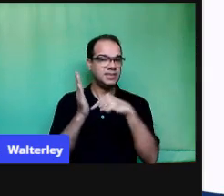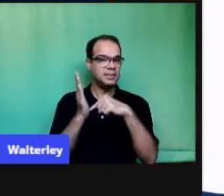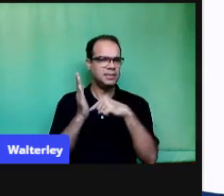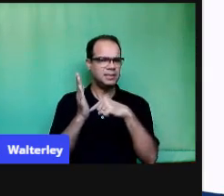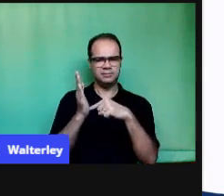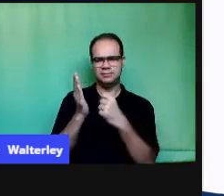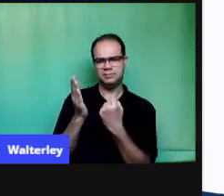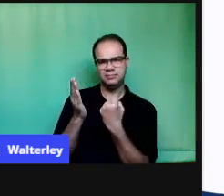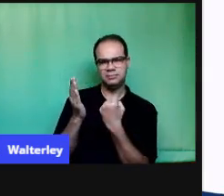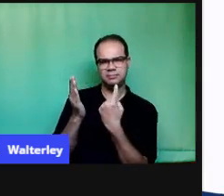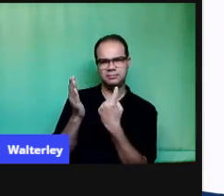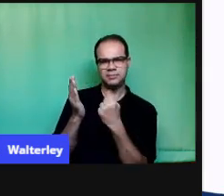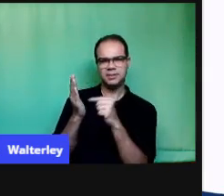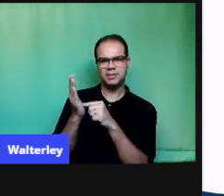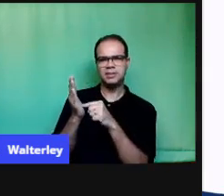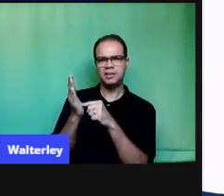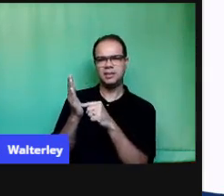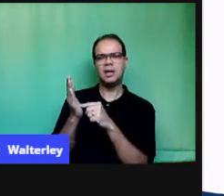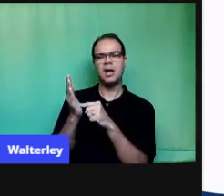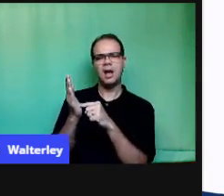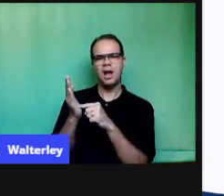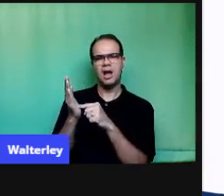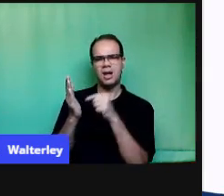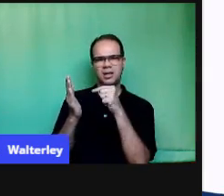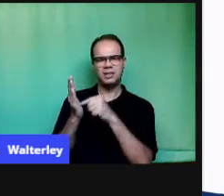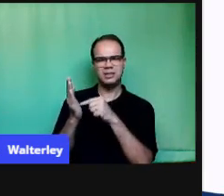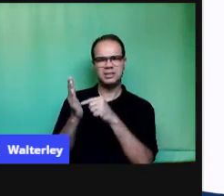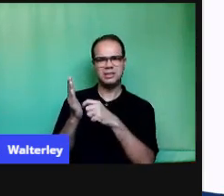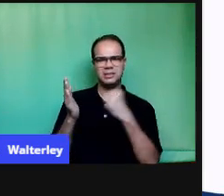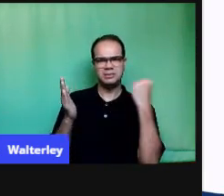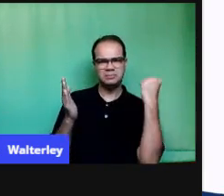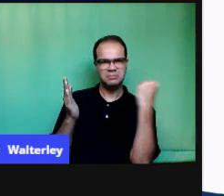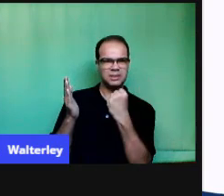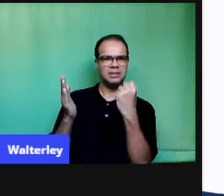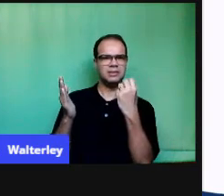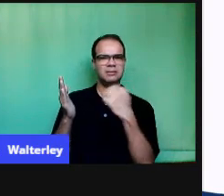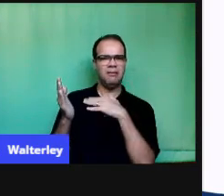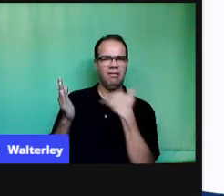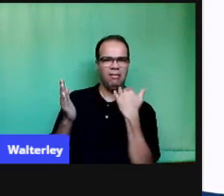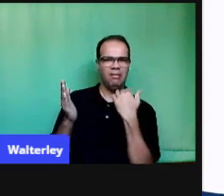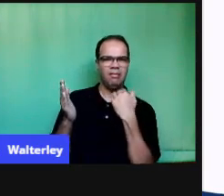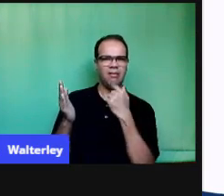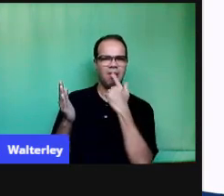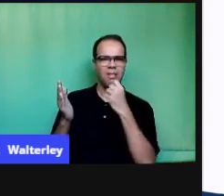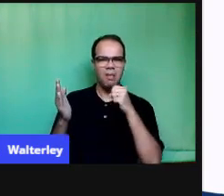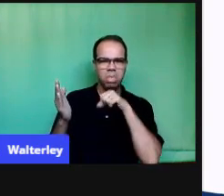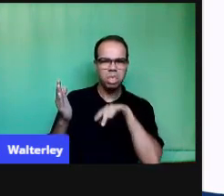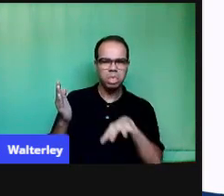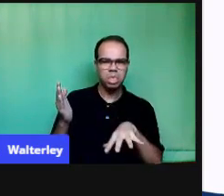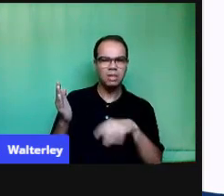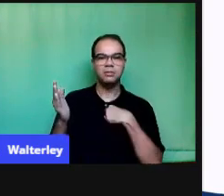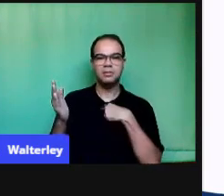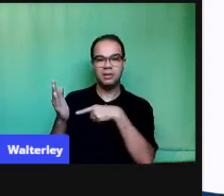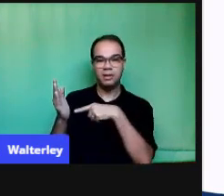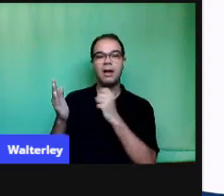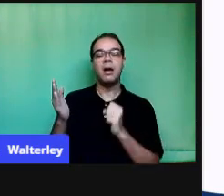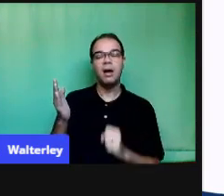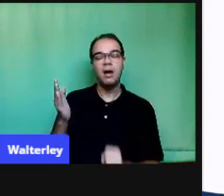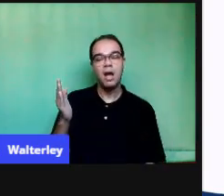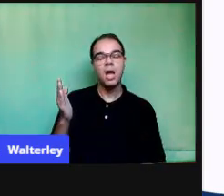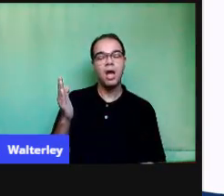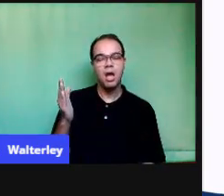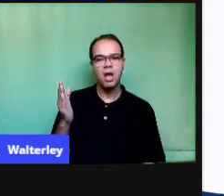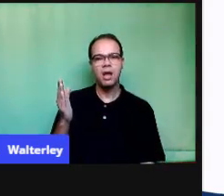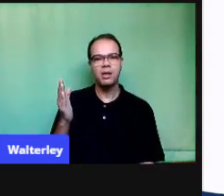ser recorrente. Crianças mostrando violência contra animal é motivo da assistente social ir fazer uma visita